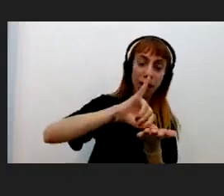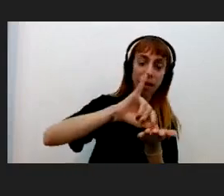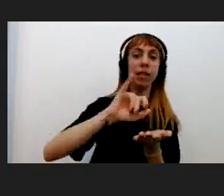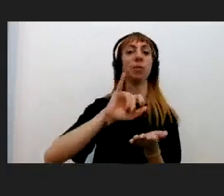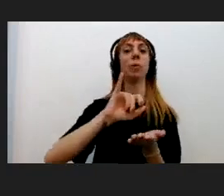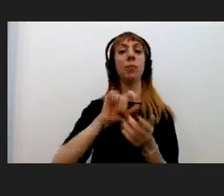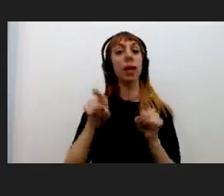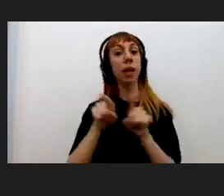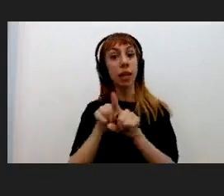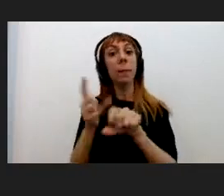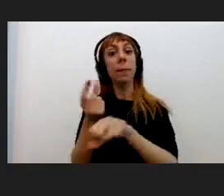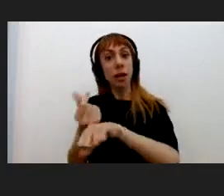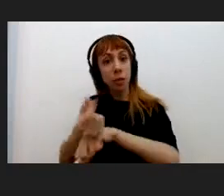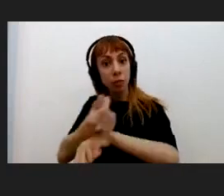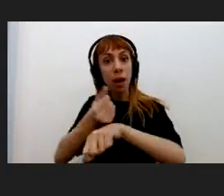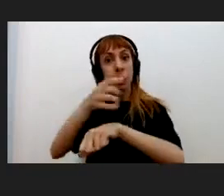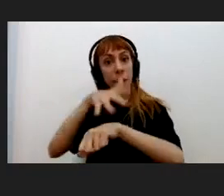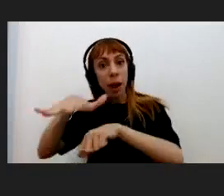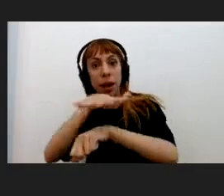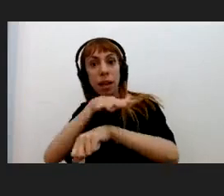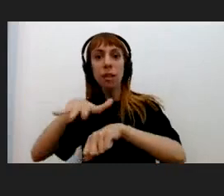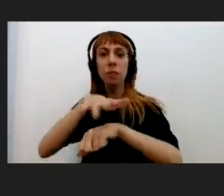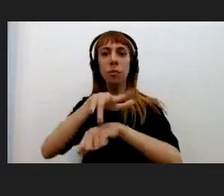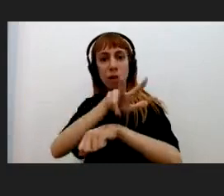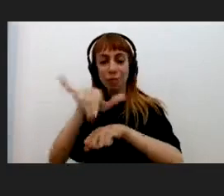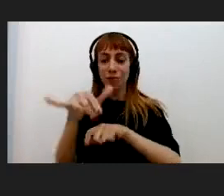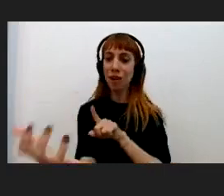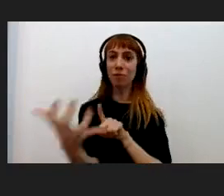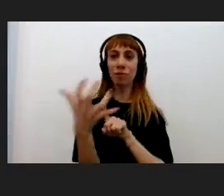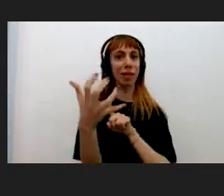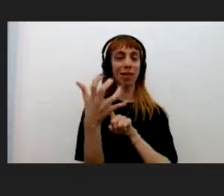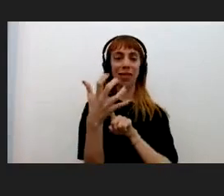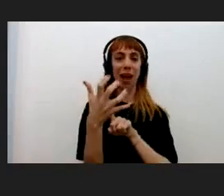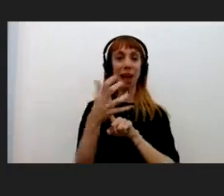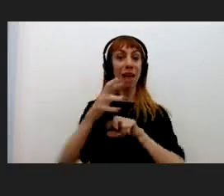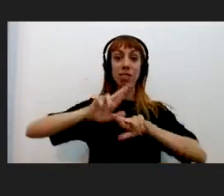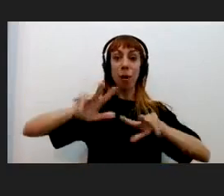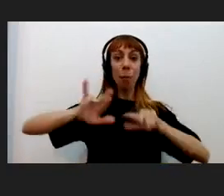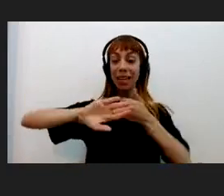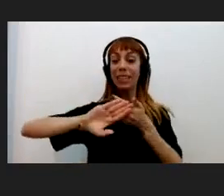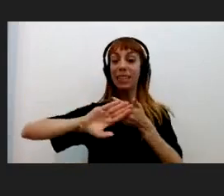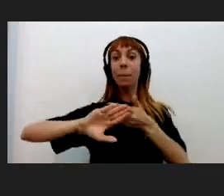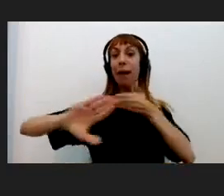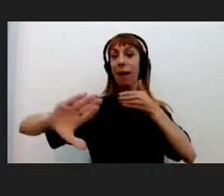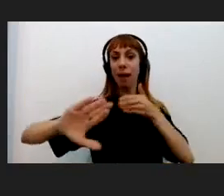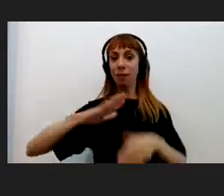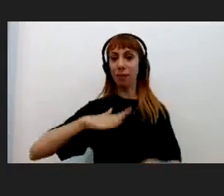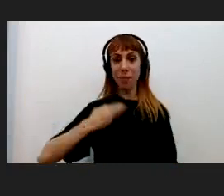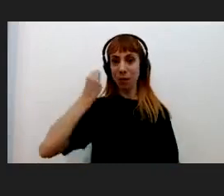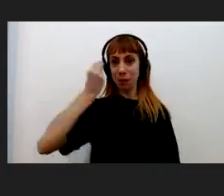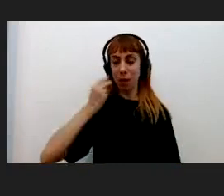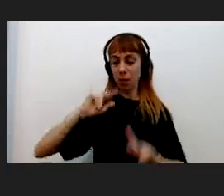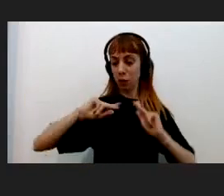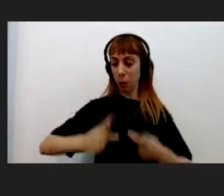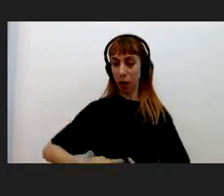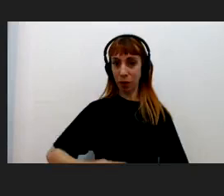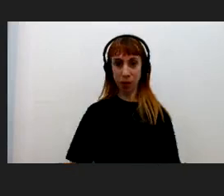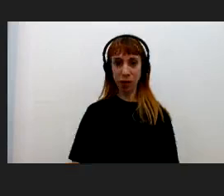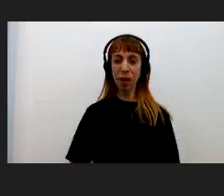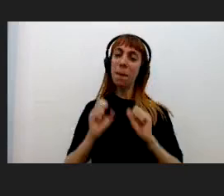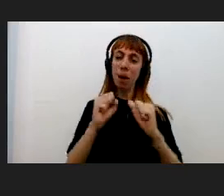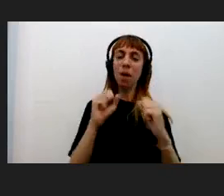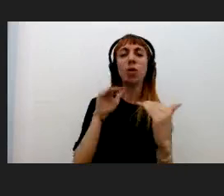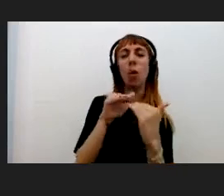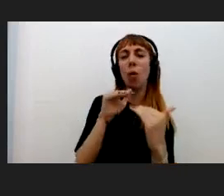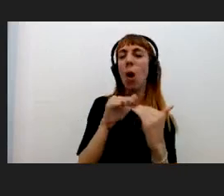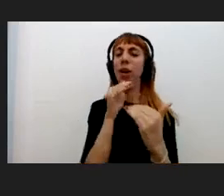são apartadas da minha experiência enquanto ser humano. Quer eu concorde ou não, eu estou inserida nesse sistema